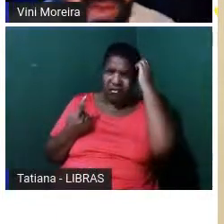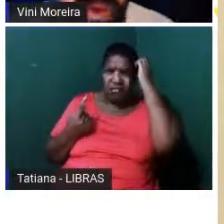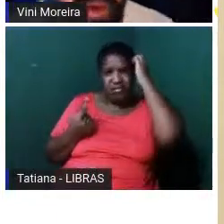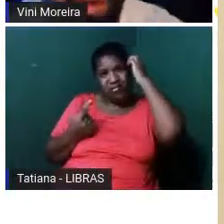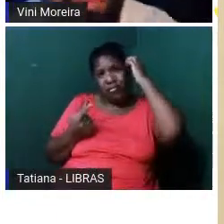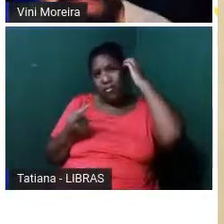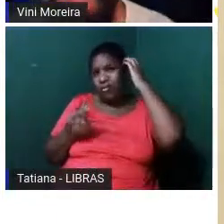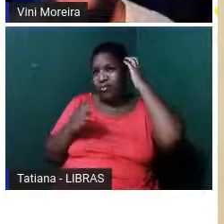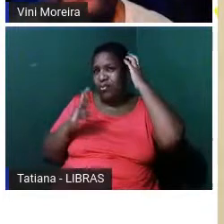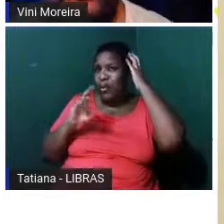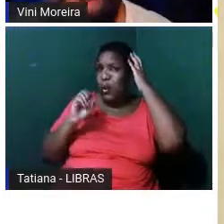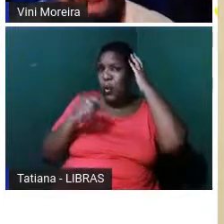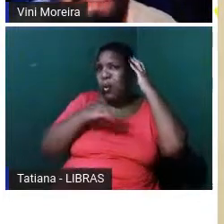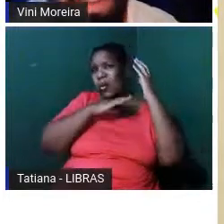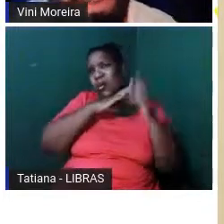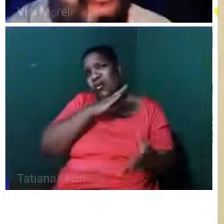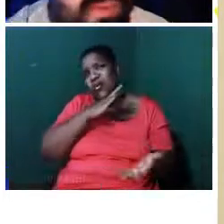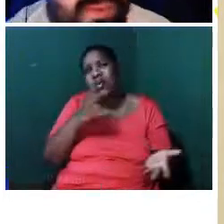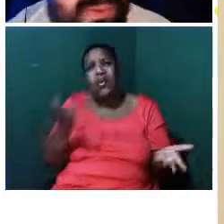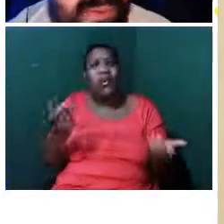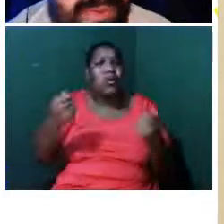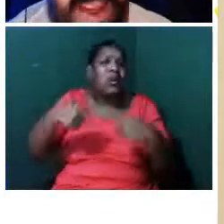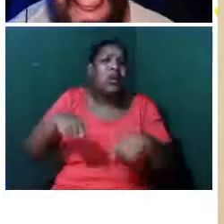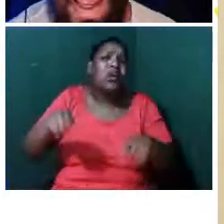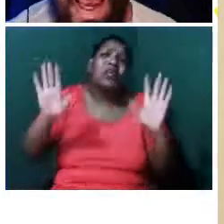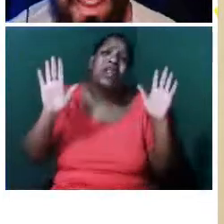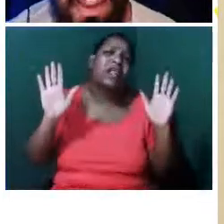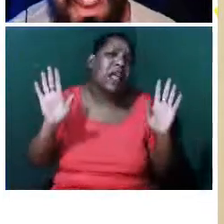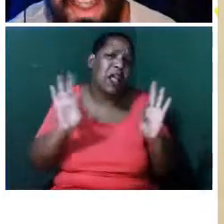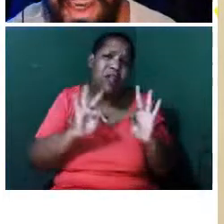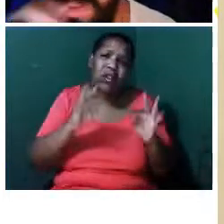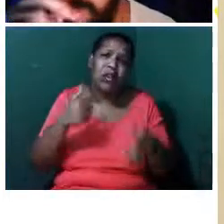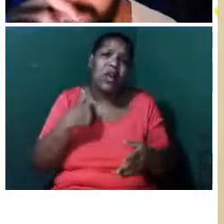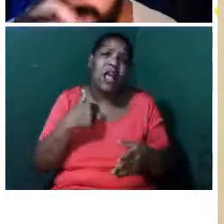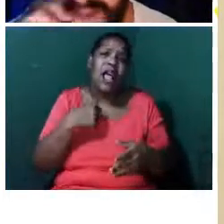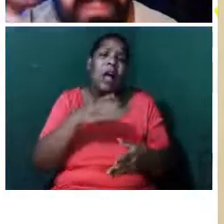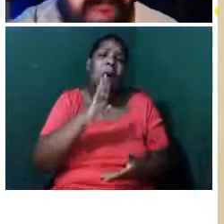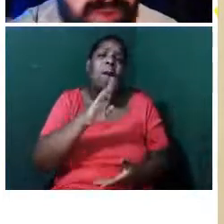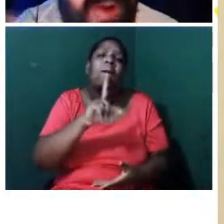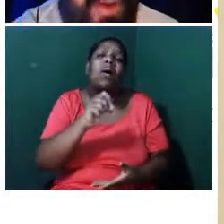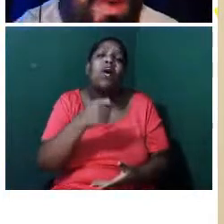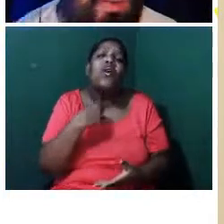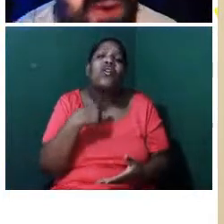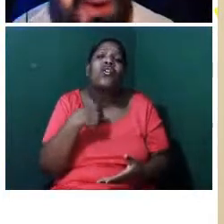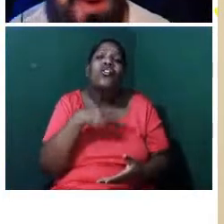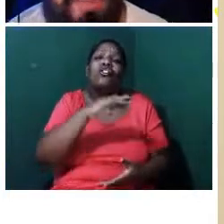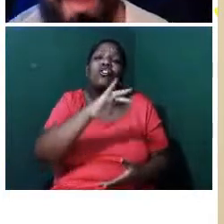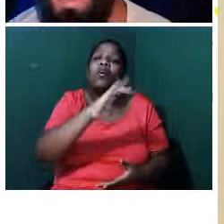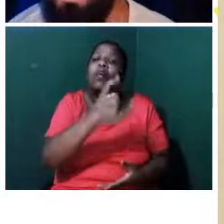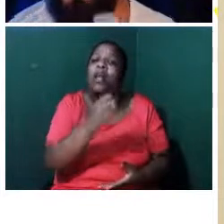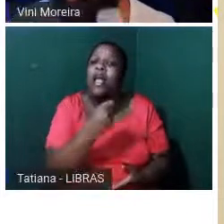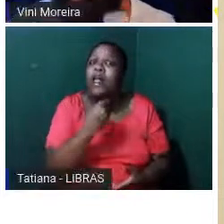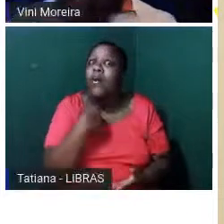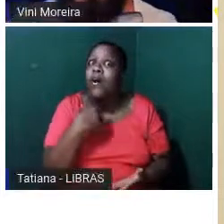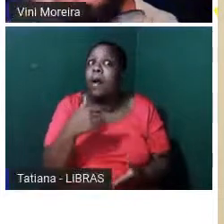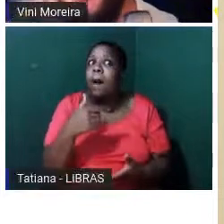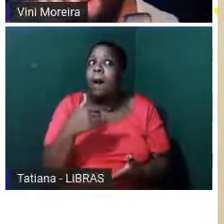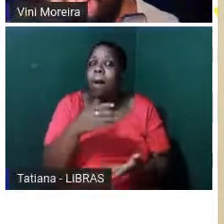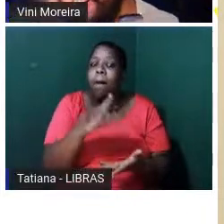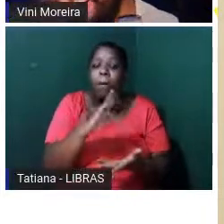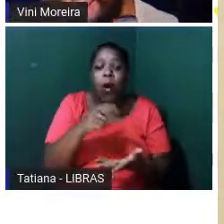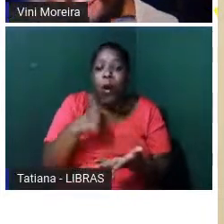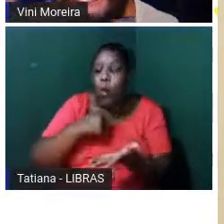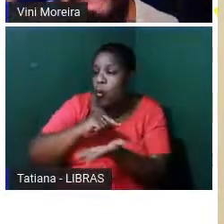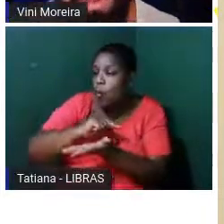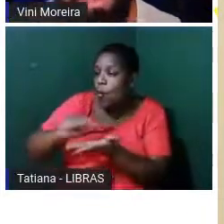é ruim ficou ruim não precisava disso tudo a gente tem bolo sem cobertura é melhor a